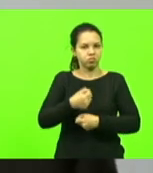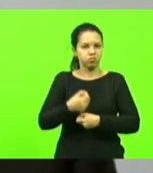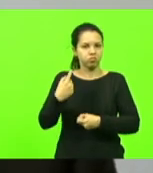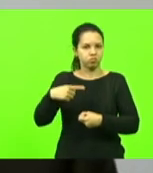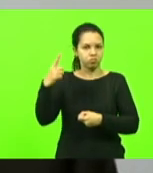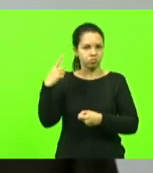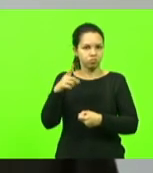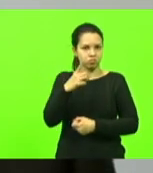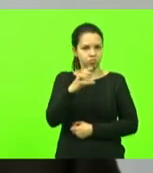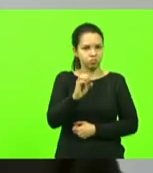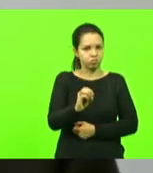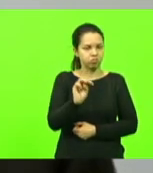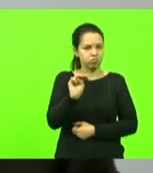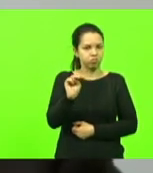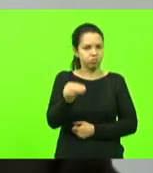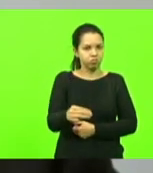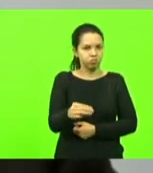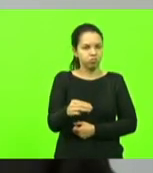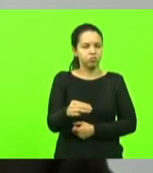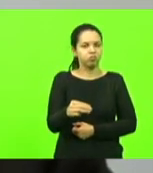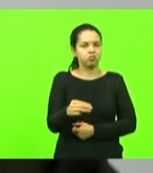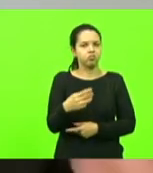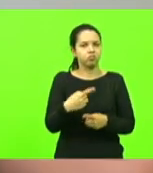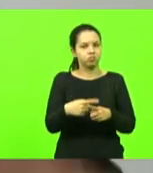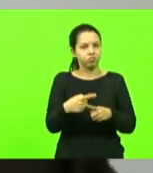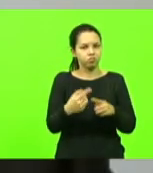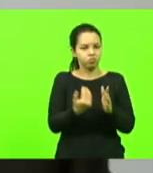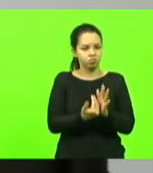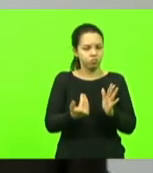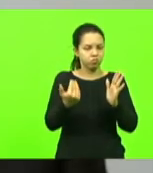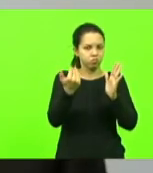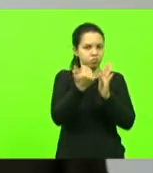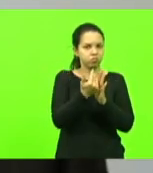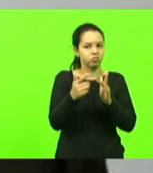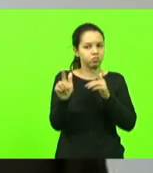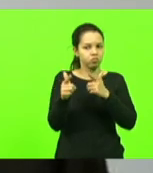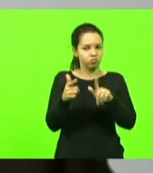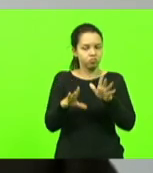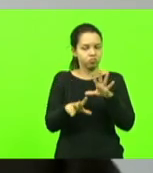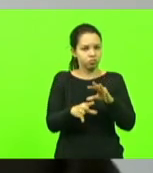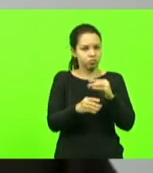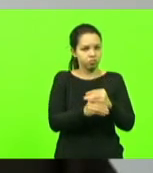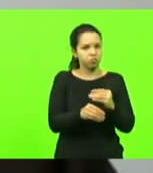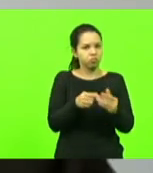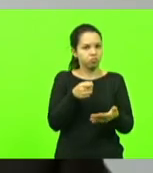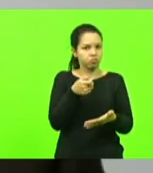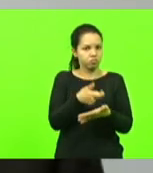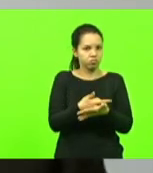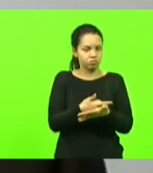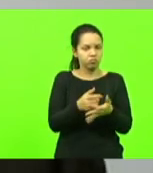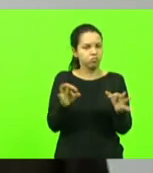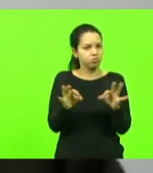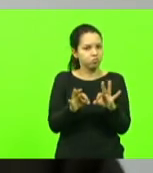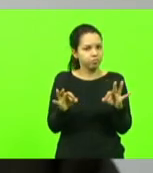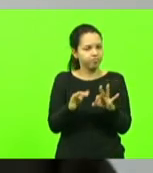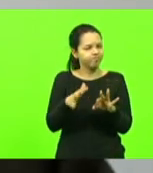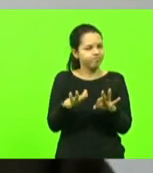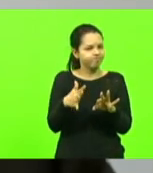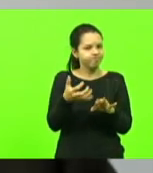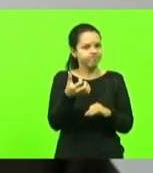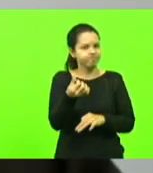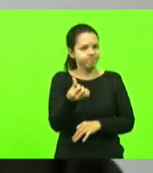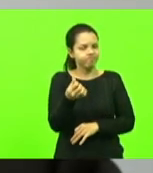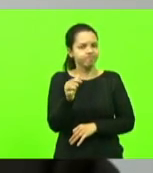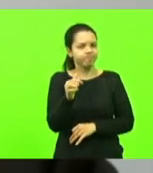10 milhões, mas por causa de um acréscimo das outras emendas que não foram pagas, e em média 6,5, 7